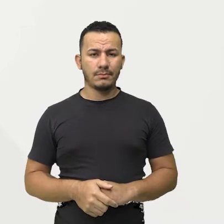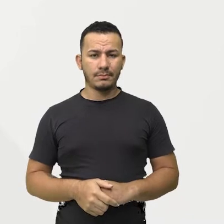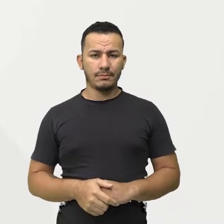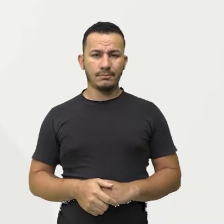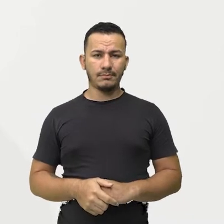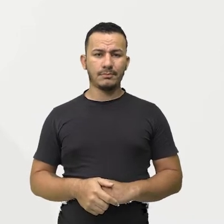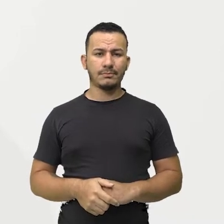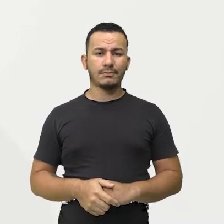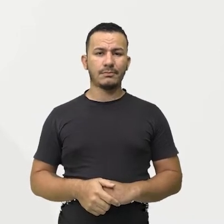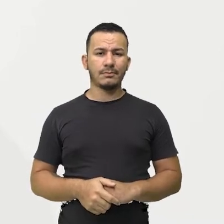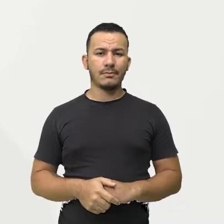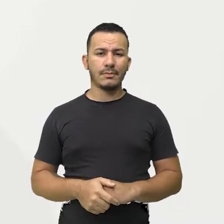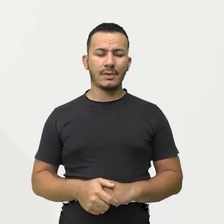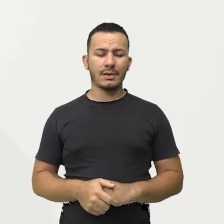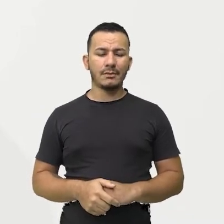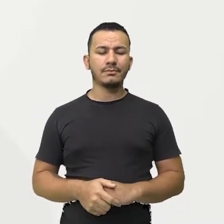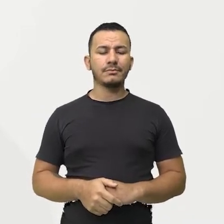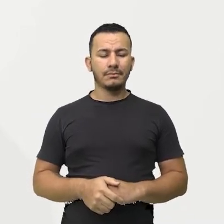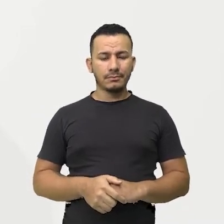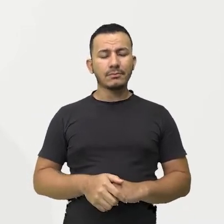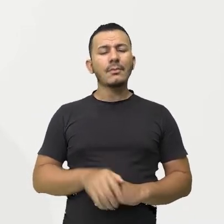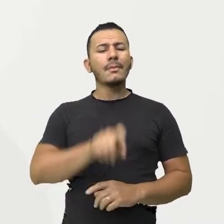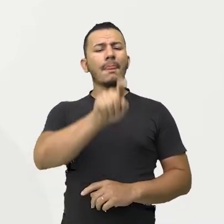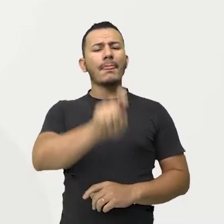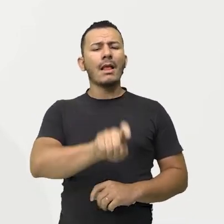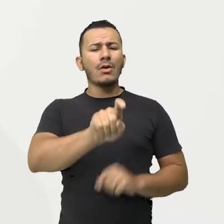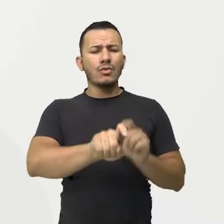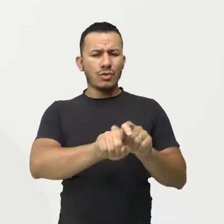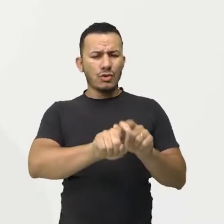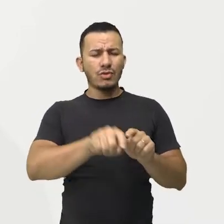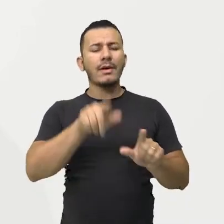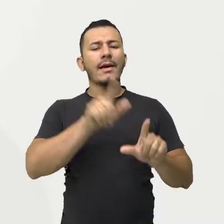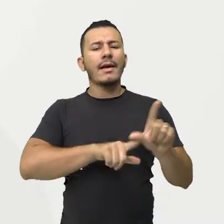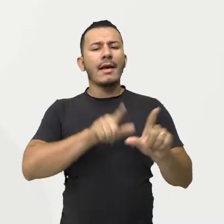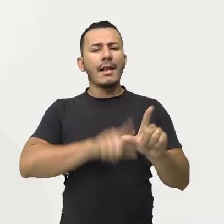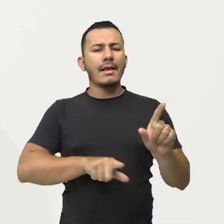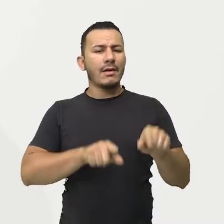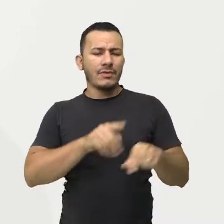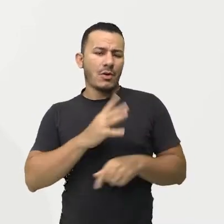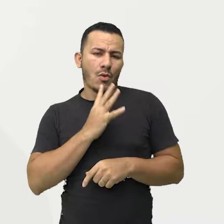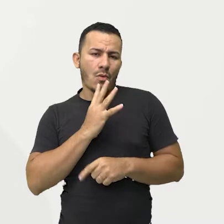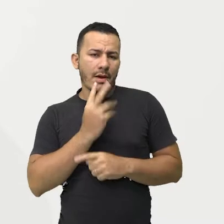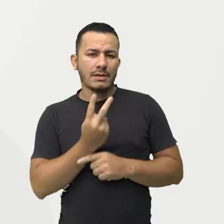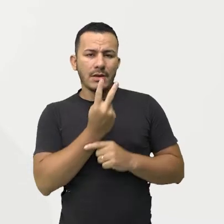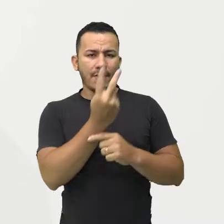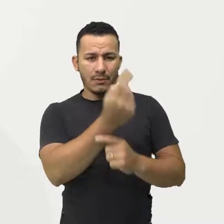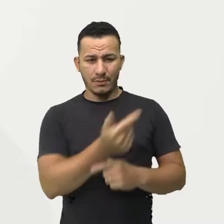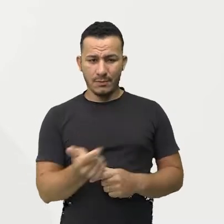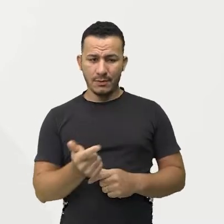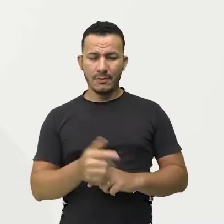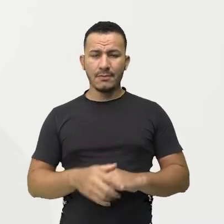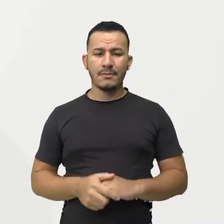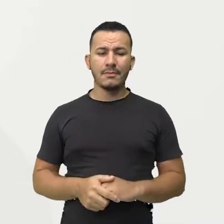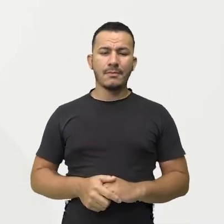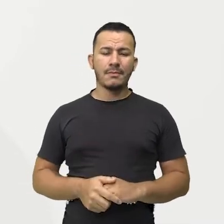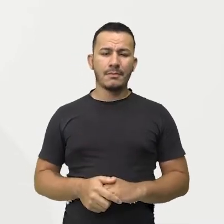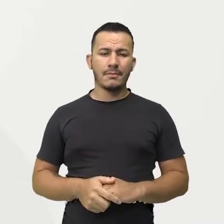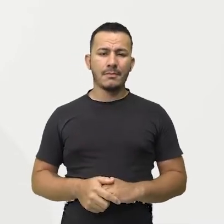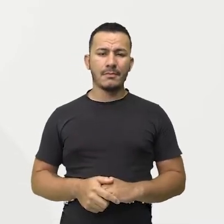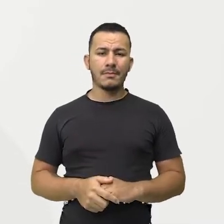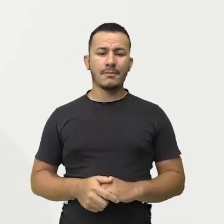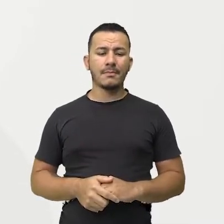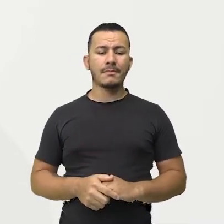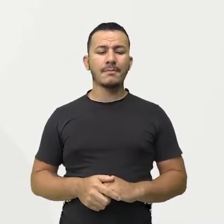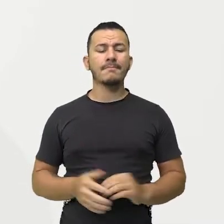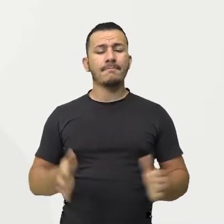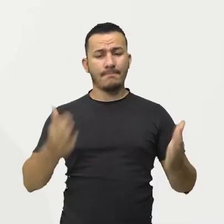E aí, ó, olha só, o x, ó, é o termo desconhecido, beleza? Agora, olha o que nós podemos